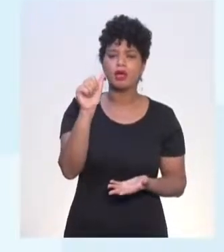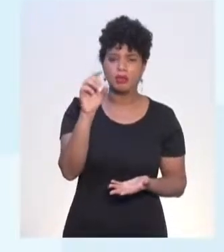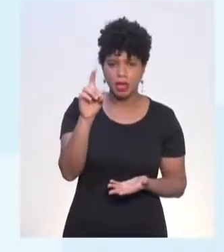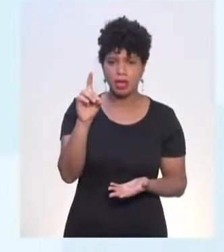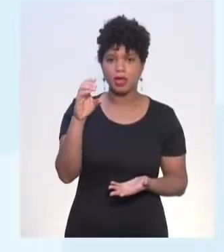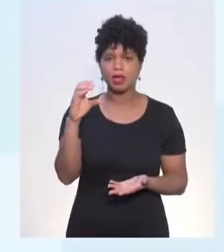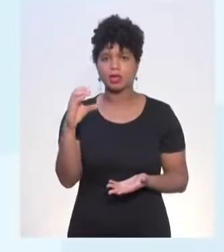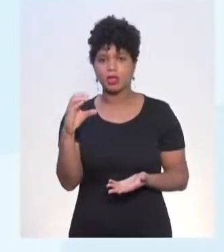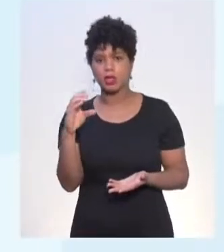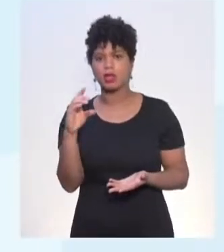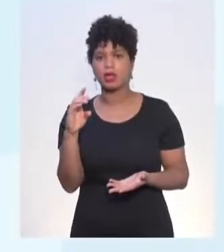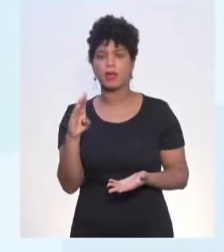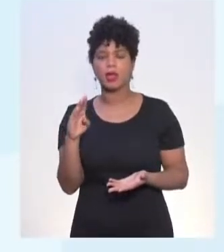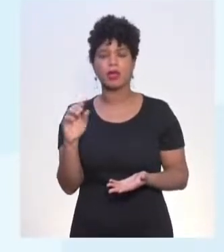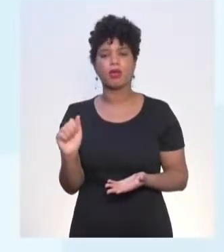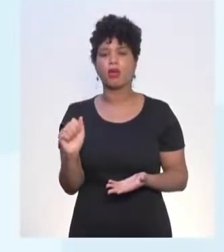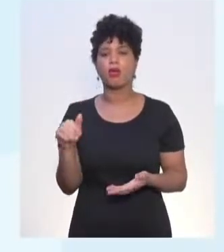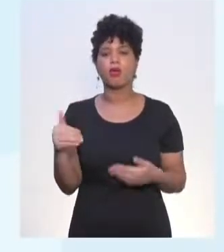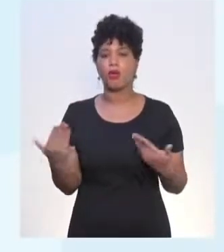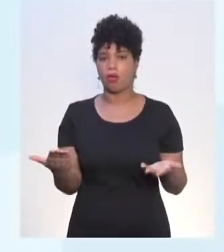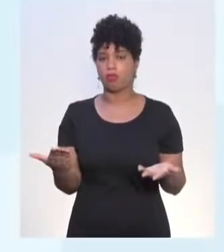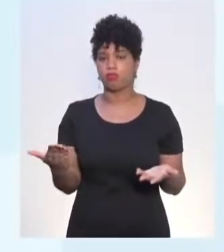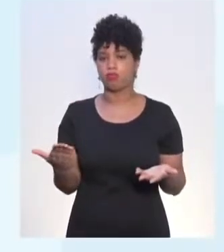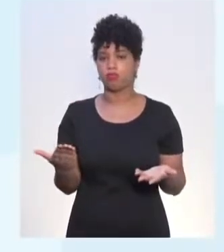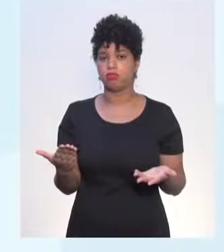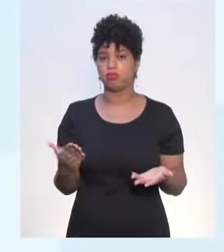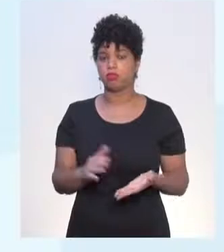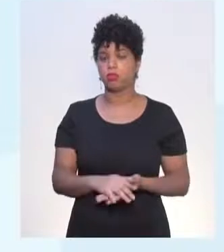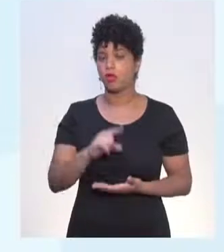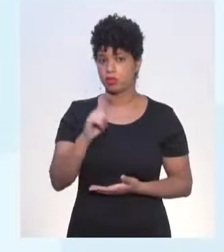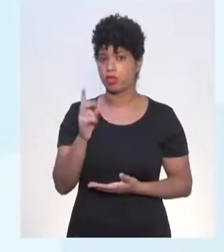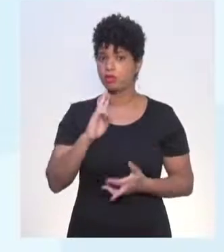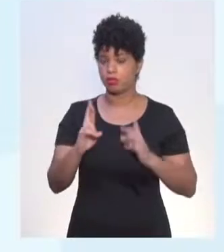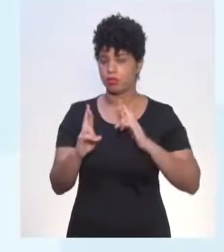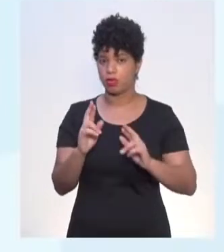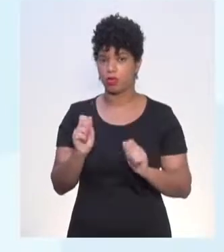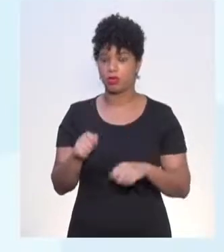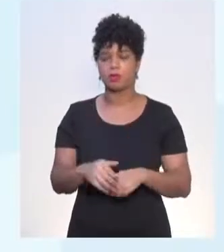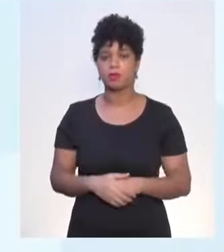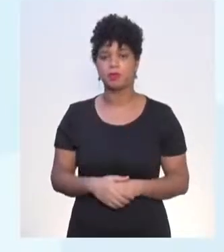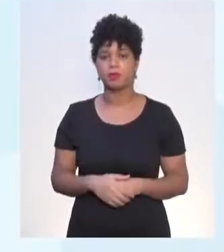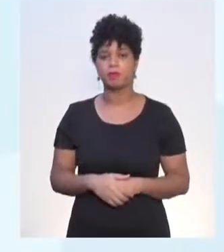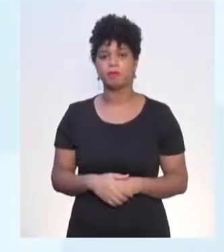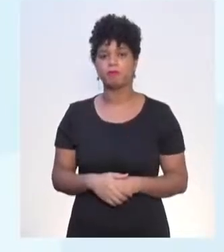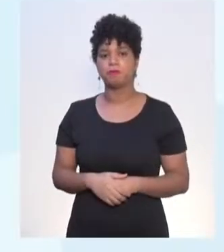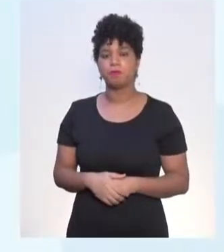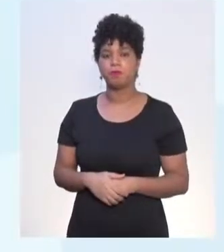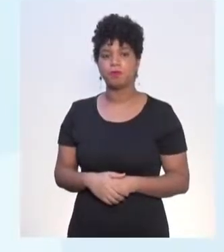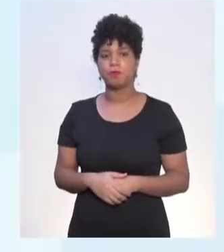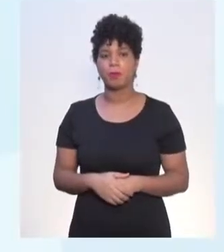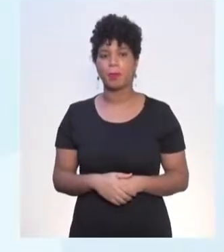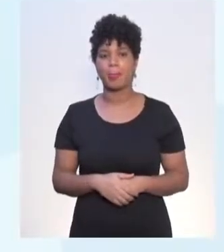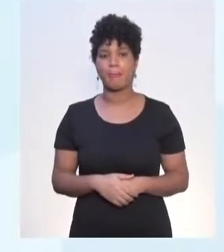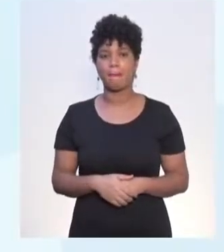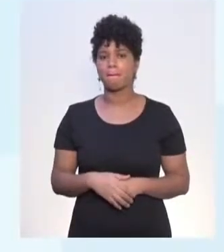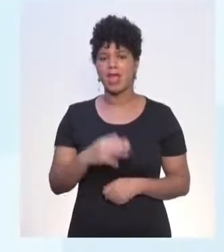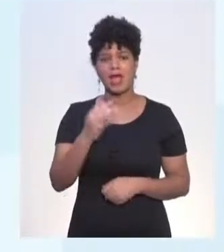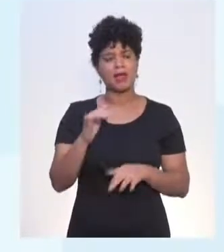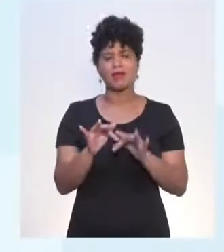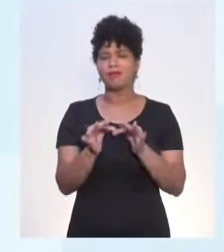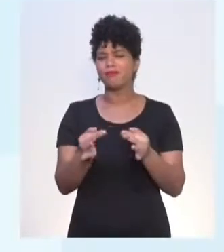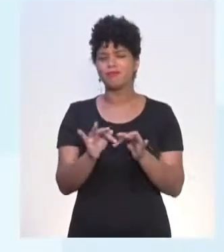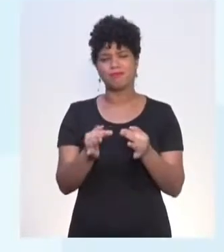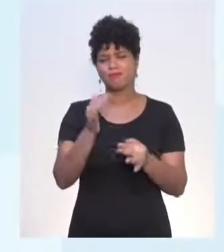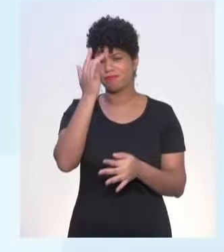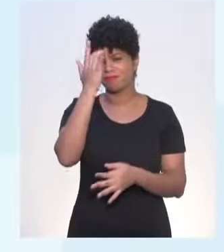Então eu quero saber aí qual ponto. É o A, é o ponto B, é o ponto C, é o ponto D? Qual ponto representa? É bem simples